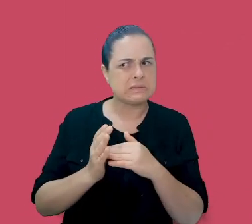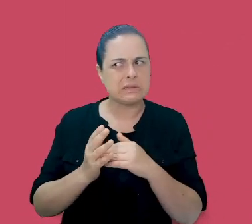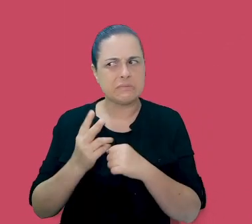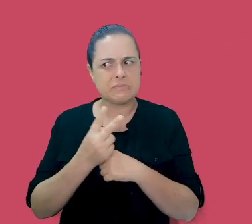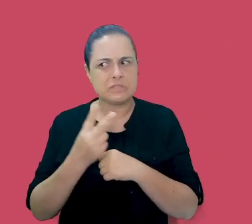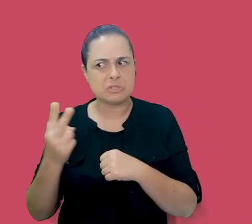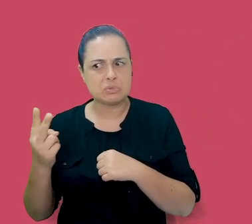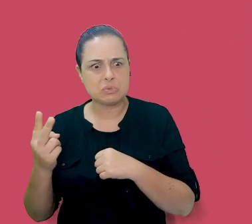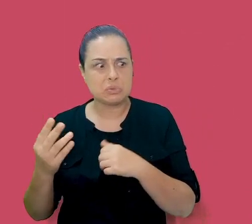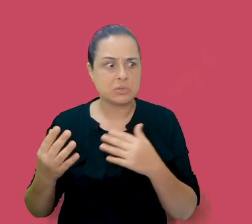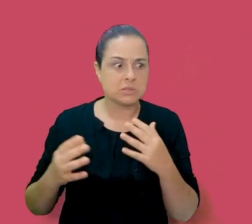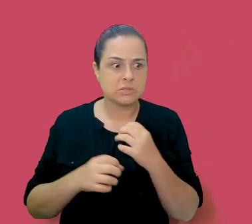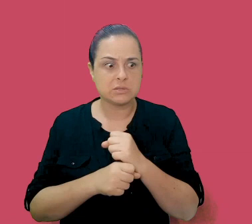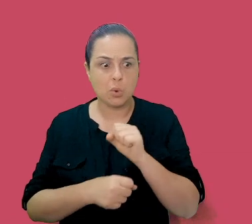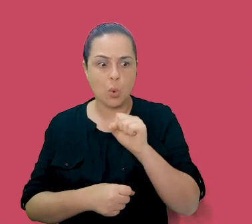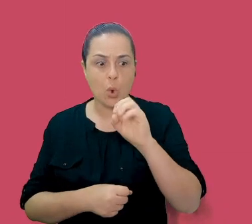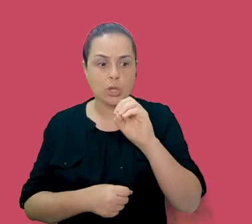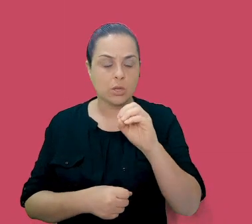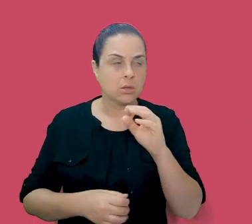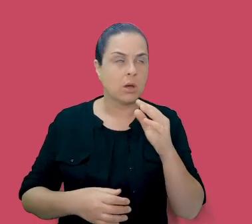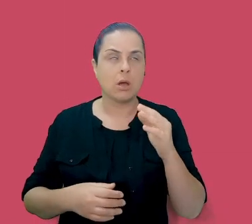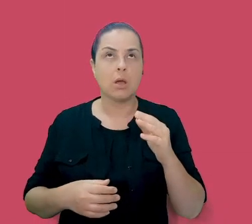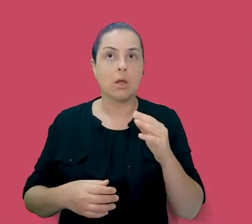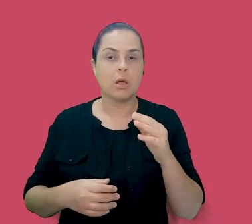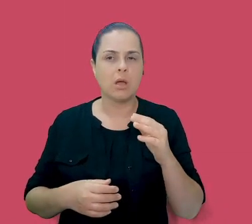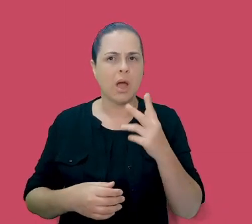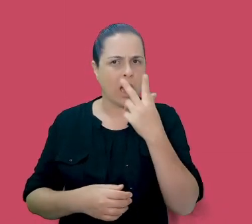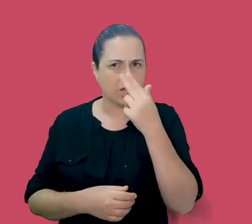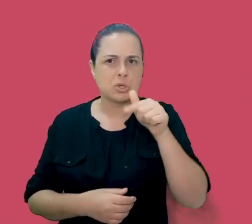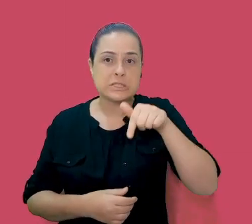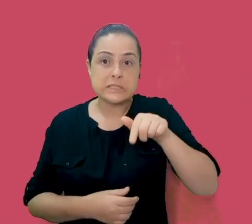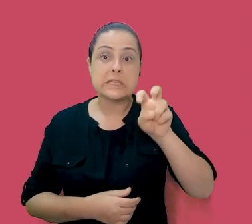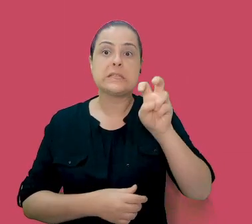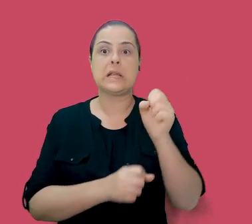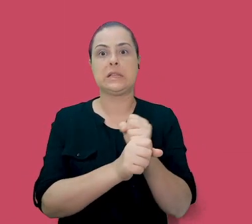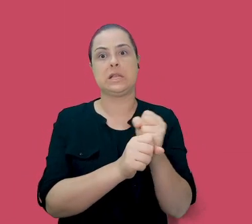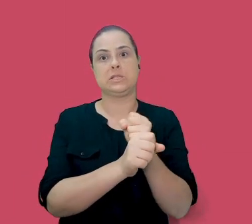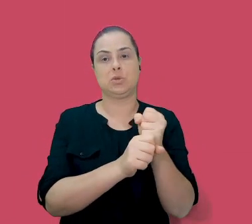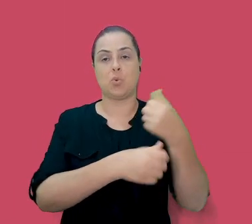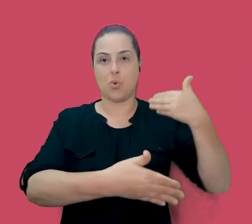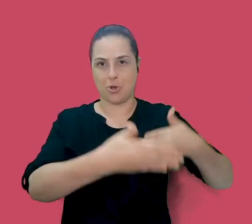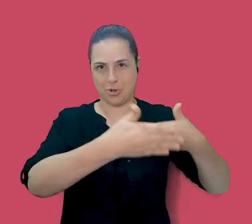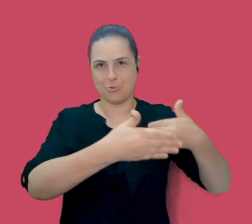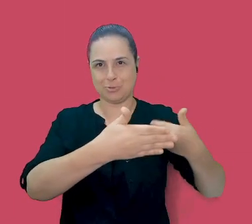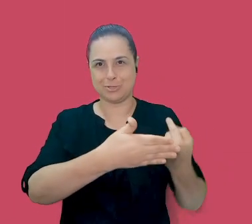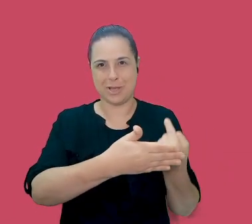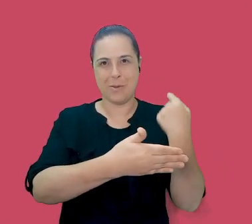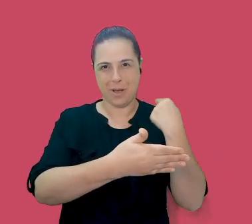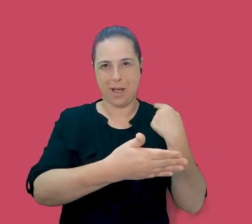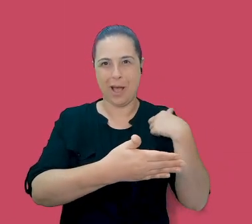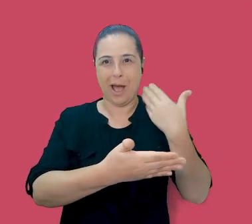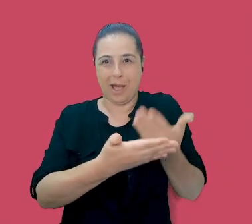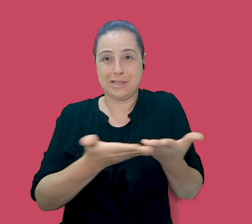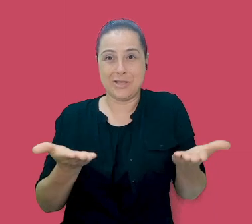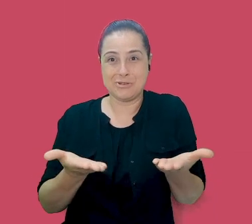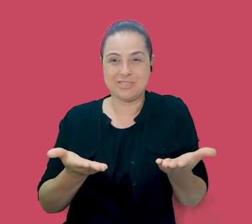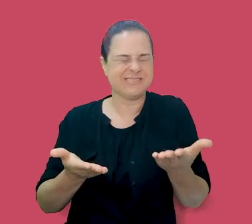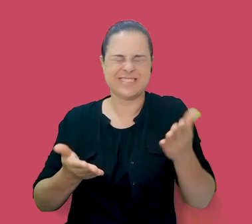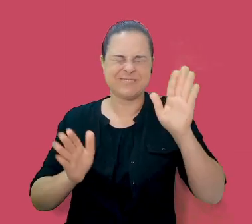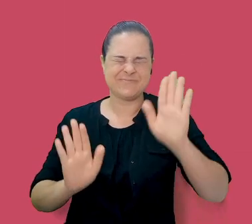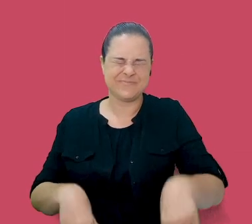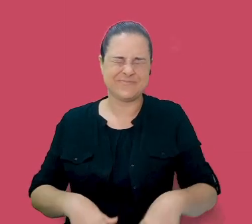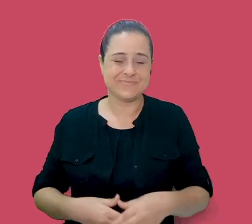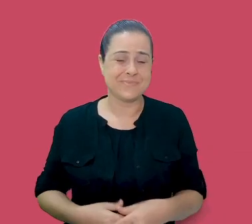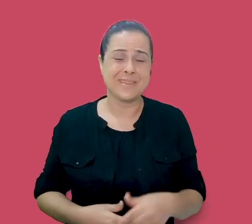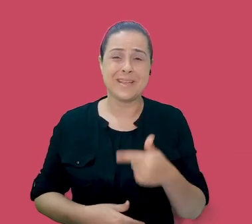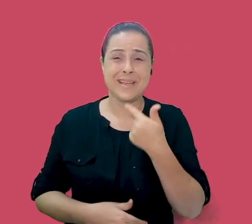dá 80. Nossa, dá 75 anos, né? 55, não.